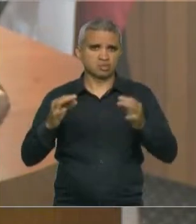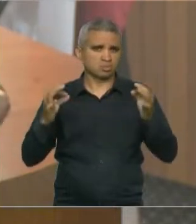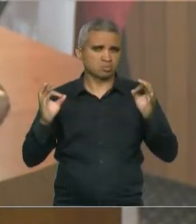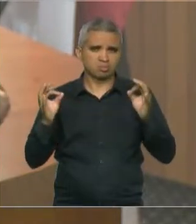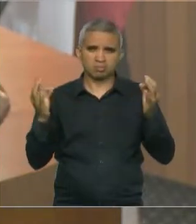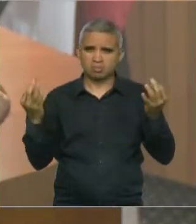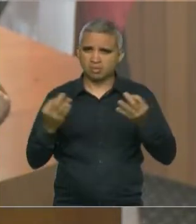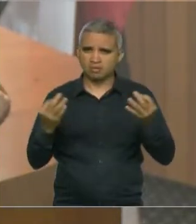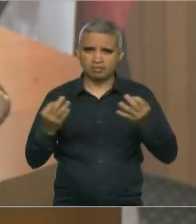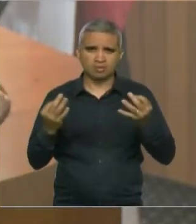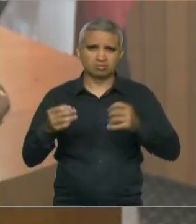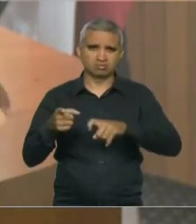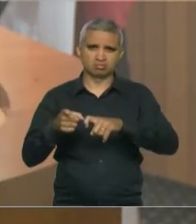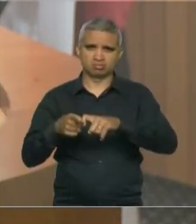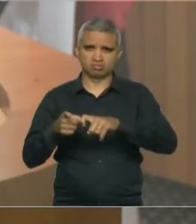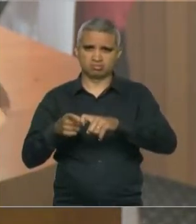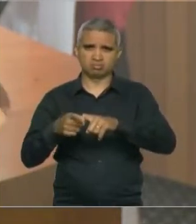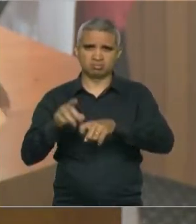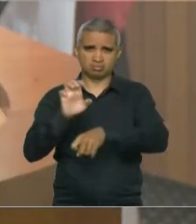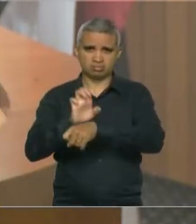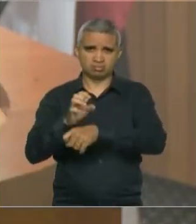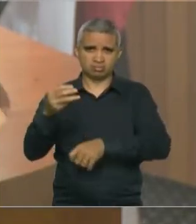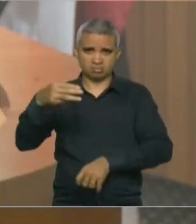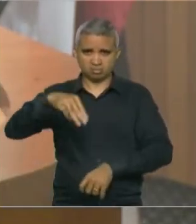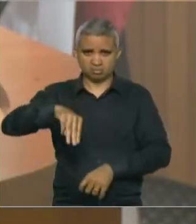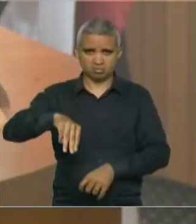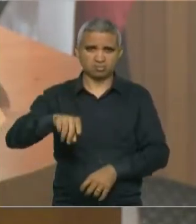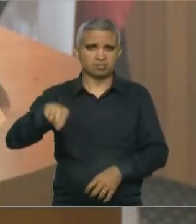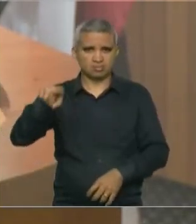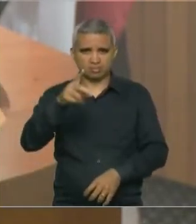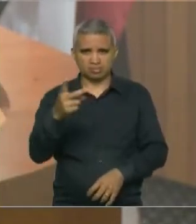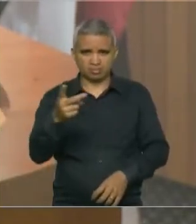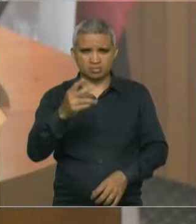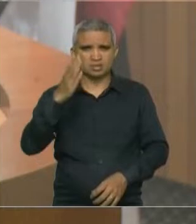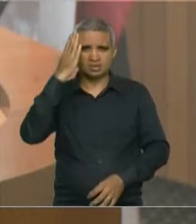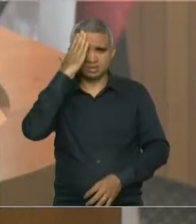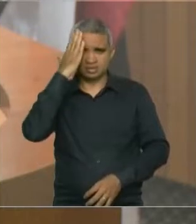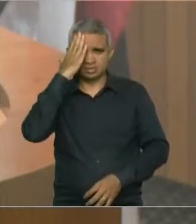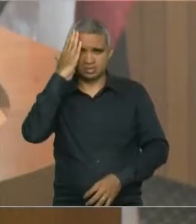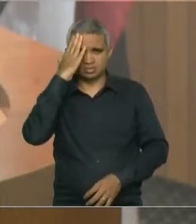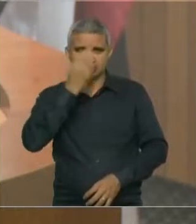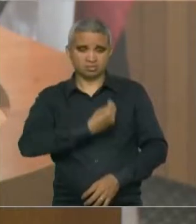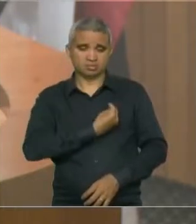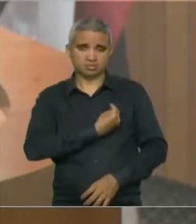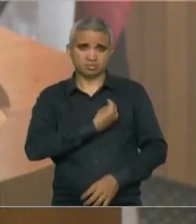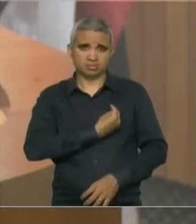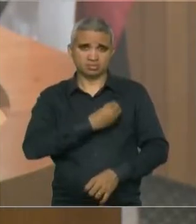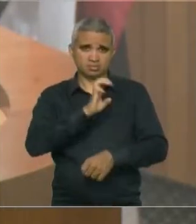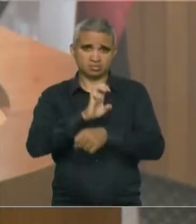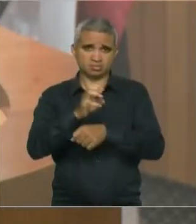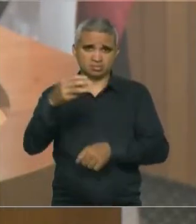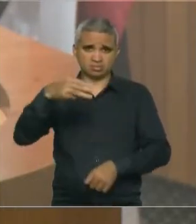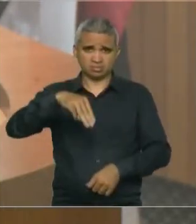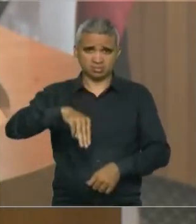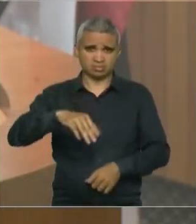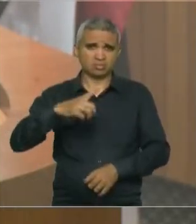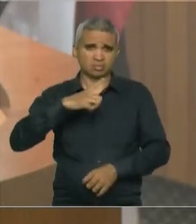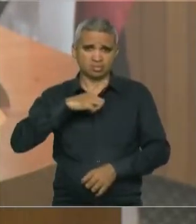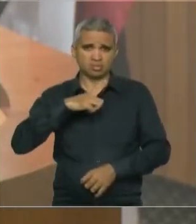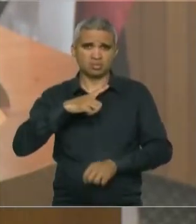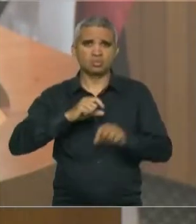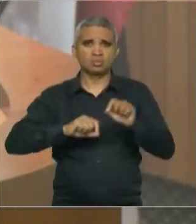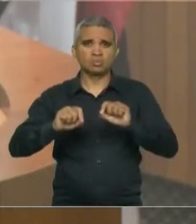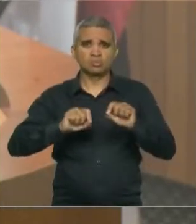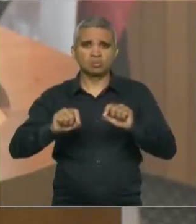sabem que a gente, de tempos imemoriais, convive no Estado do Maranhão com a rede de saúde que poderia,